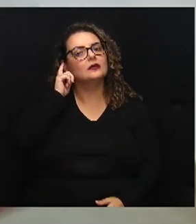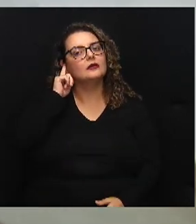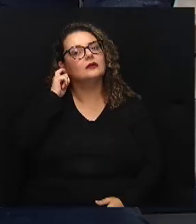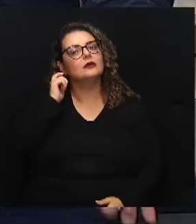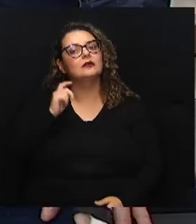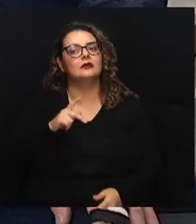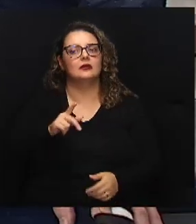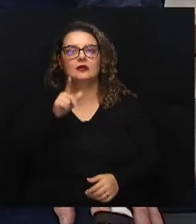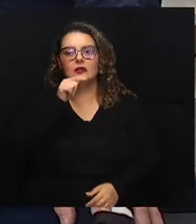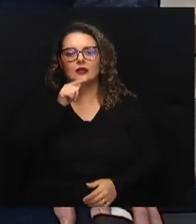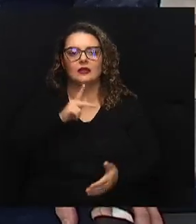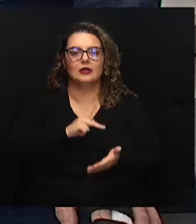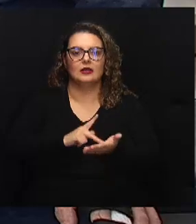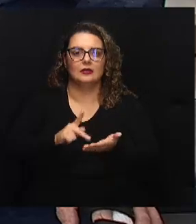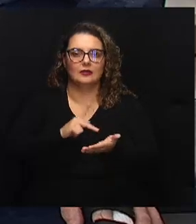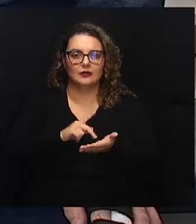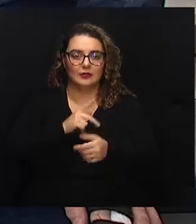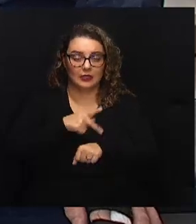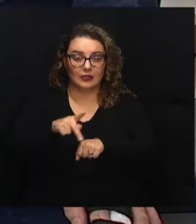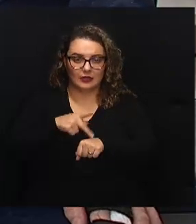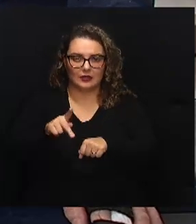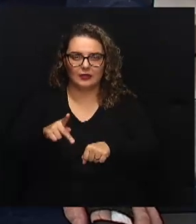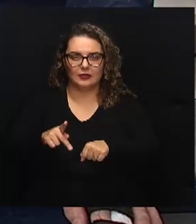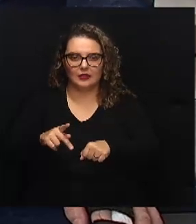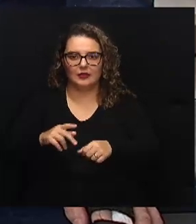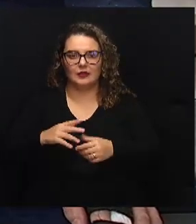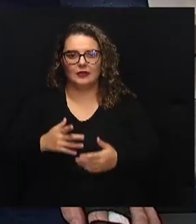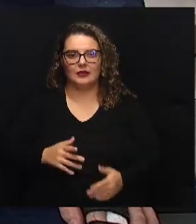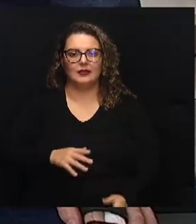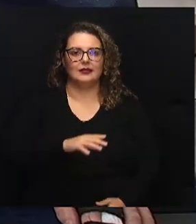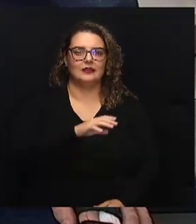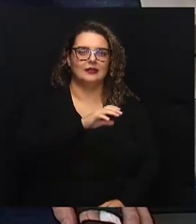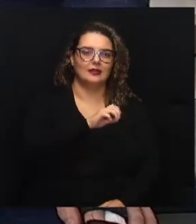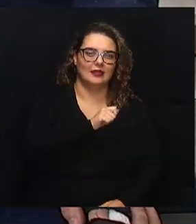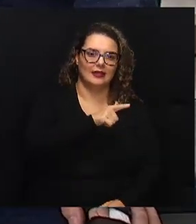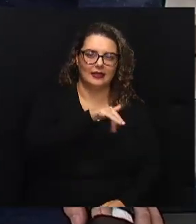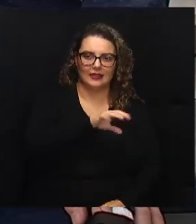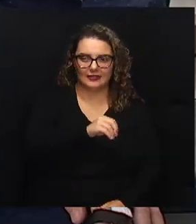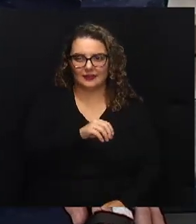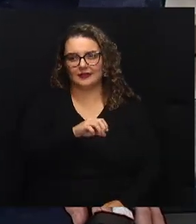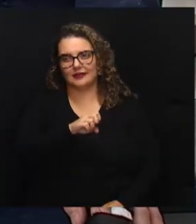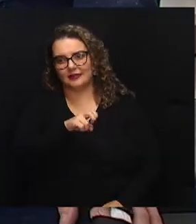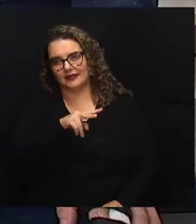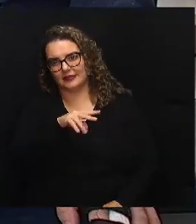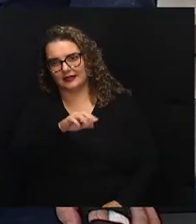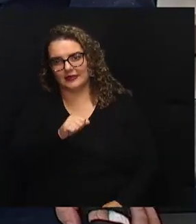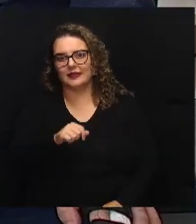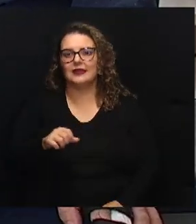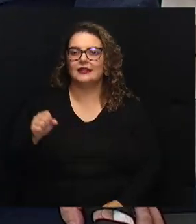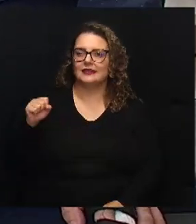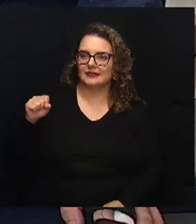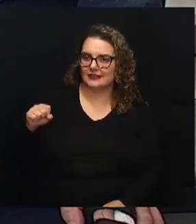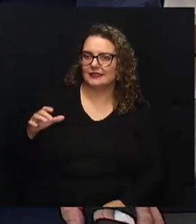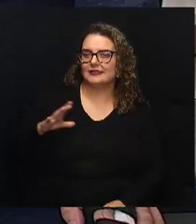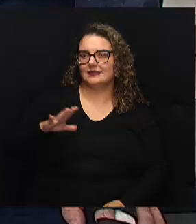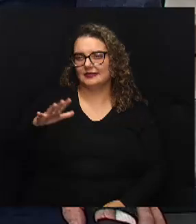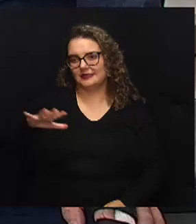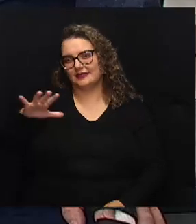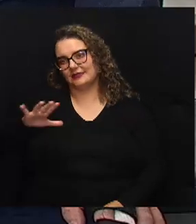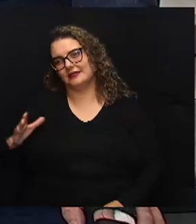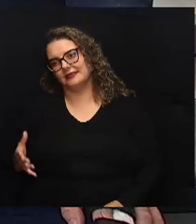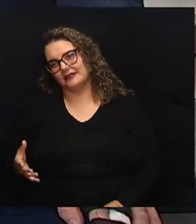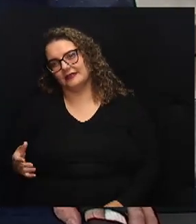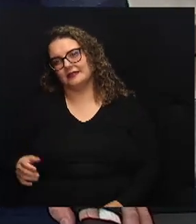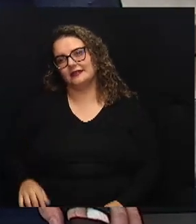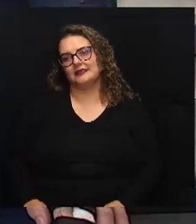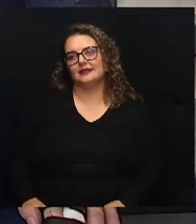purifica, a água limpa tudo. Tem até o Adão e Eva cibernético, né? No final tem o Adão e Eva cibernético lá, que vai da maçã ao